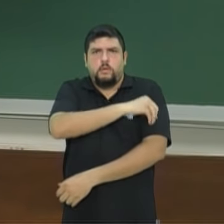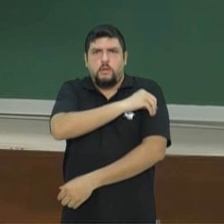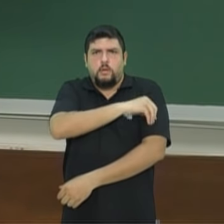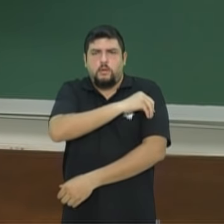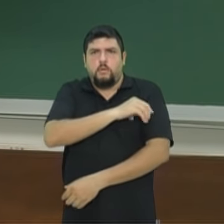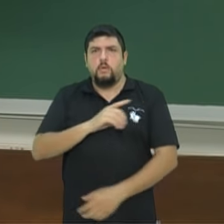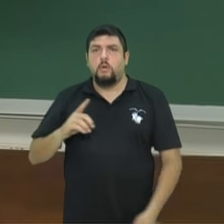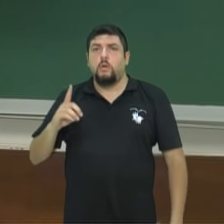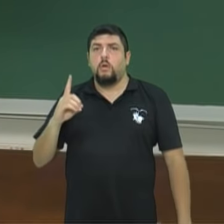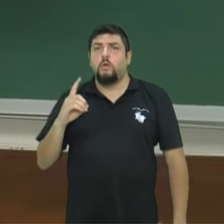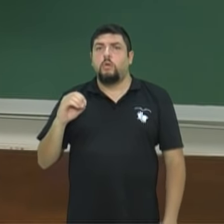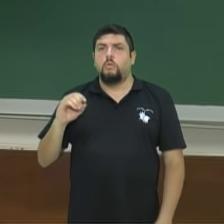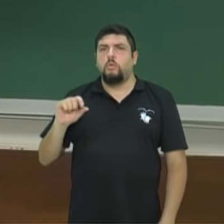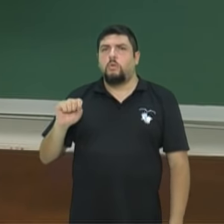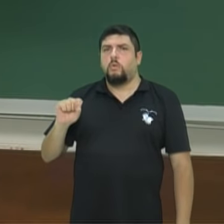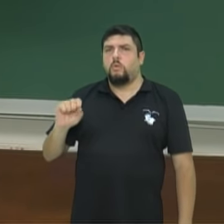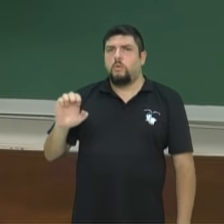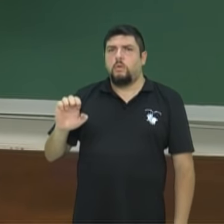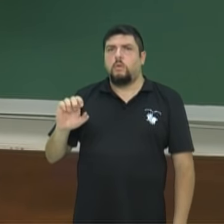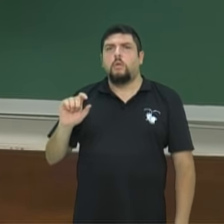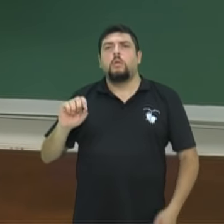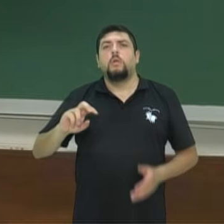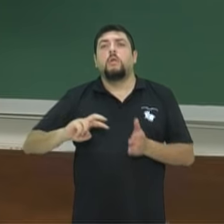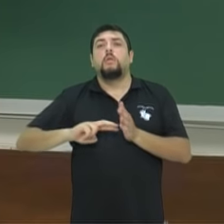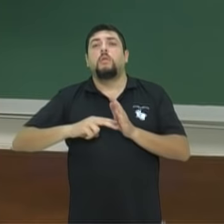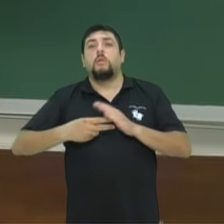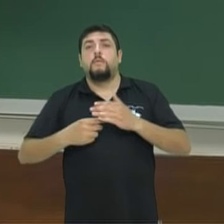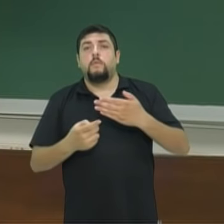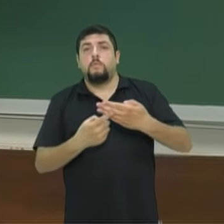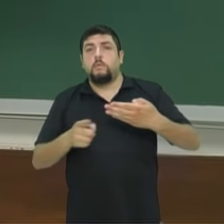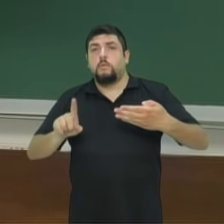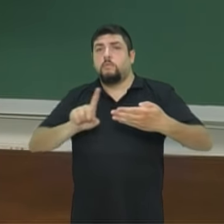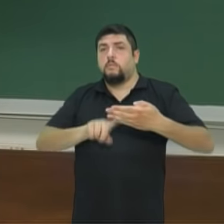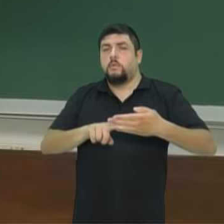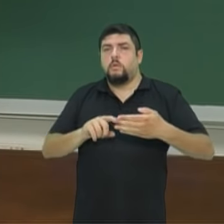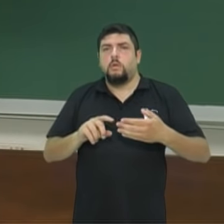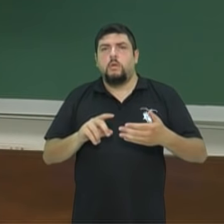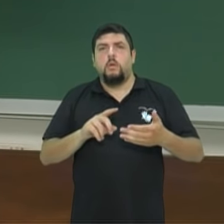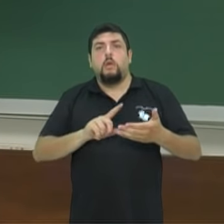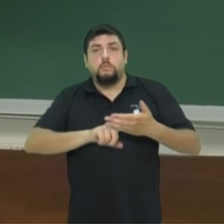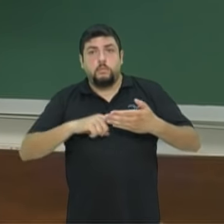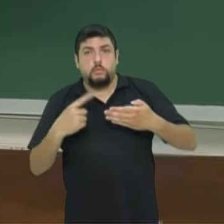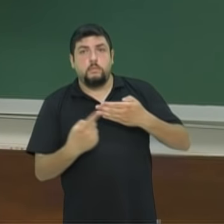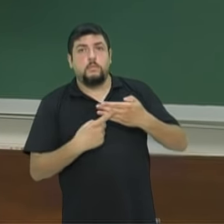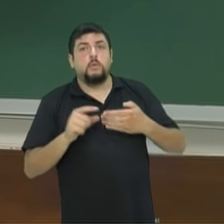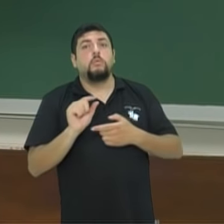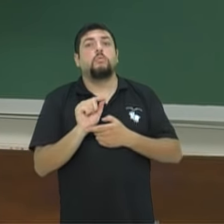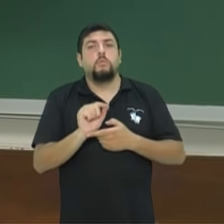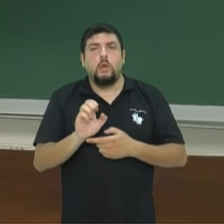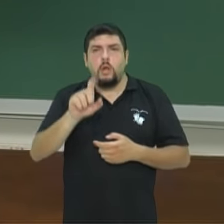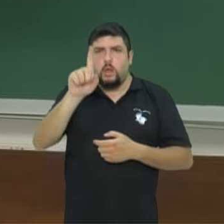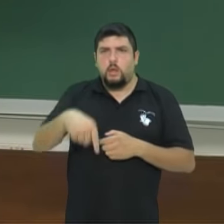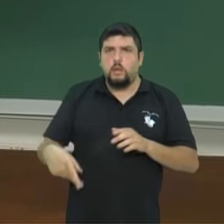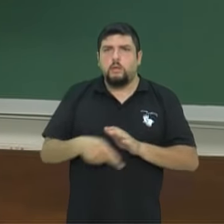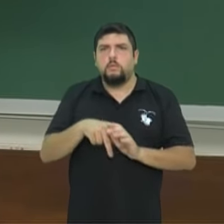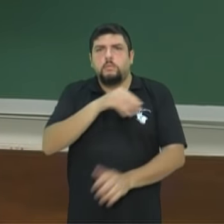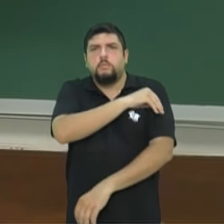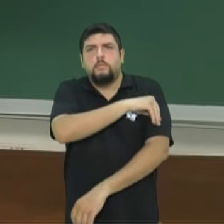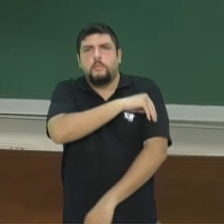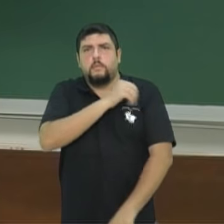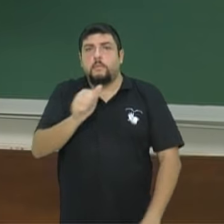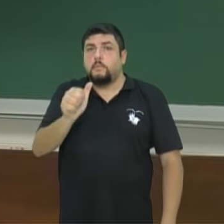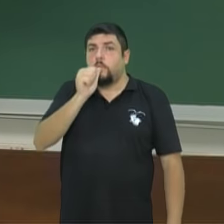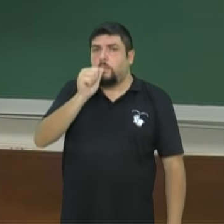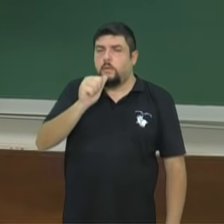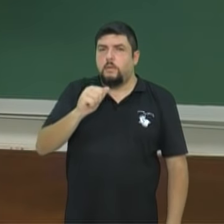Geralmente, dose no sentido denotativo, que é o sentido real, é utilizada para se referir a bebida alcoólica, né? Mas nesse